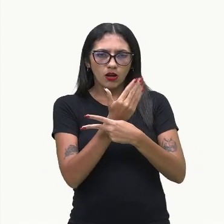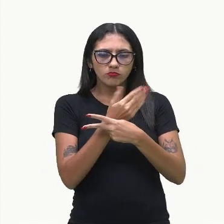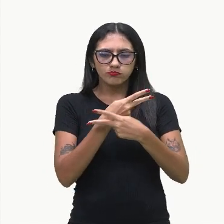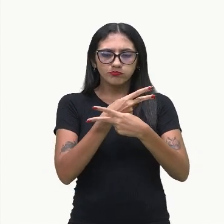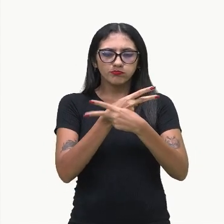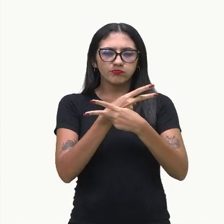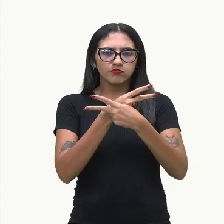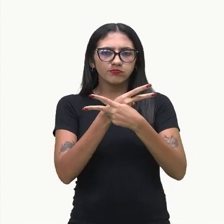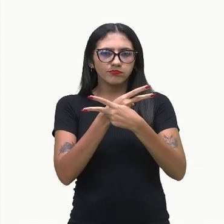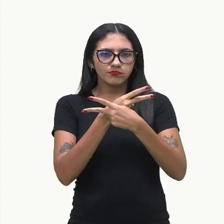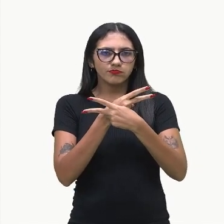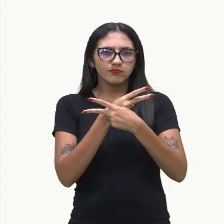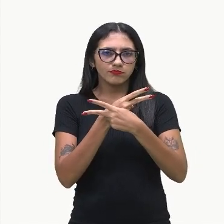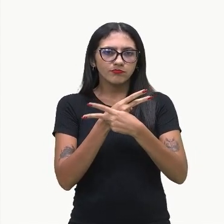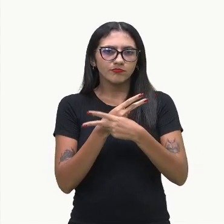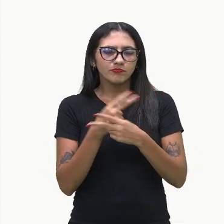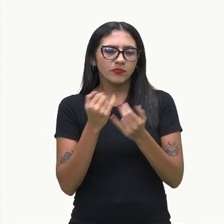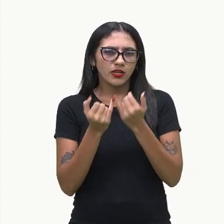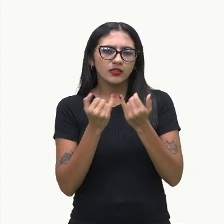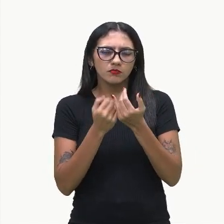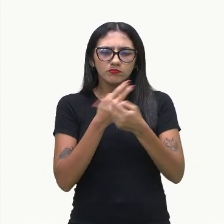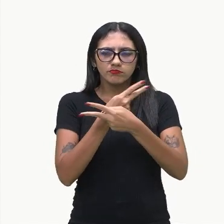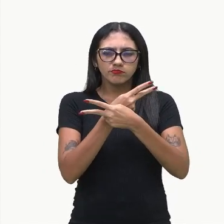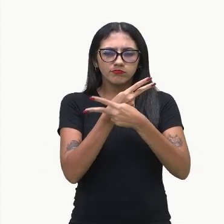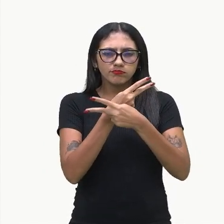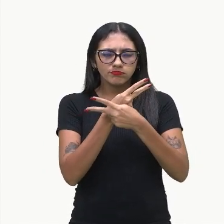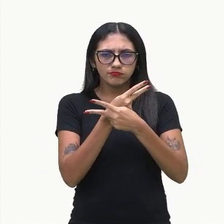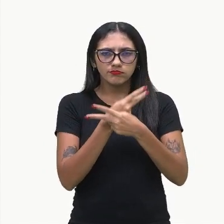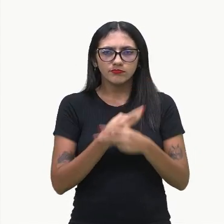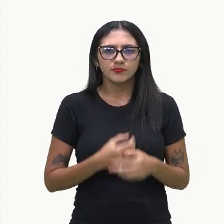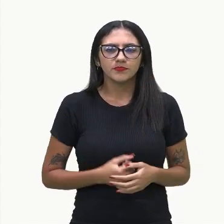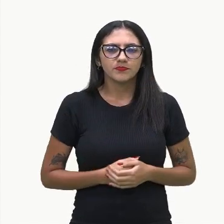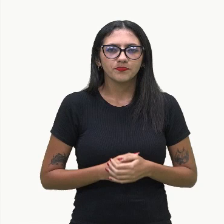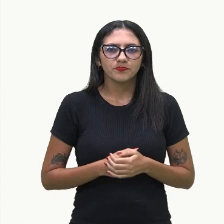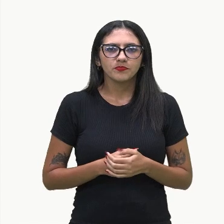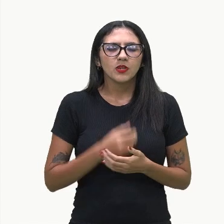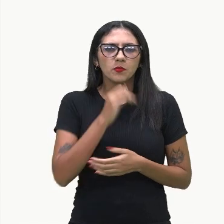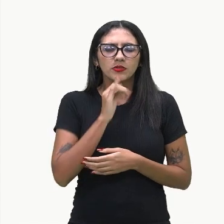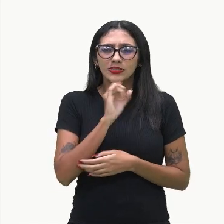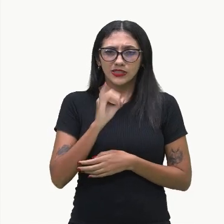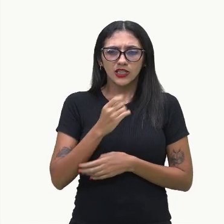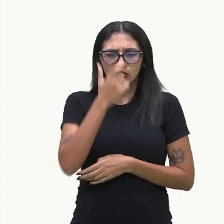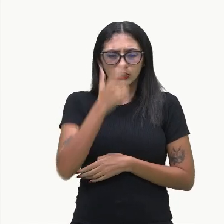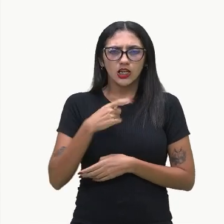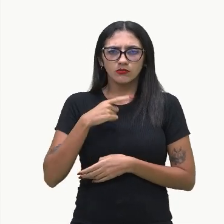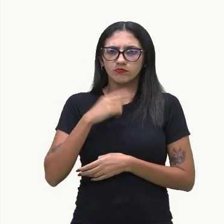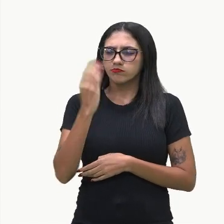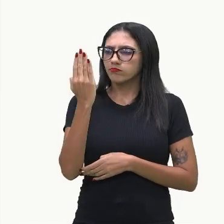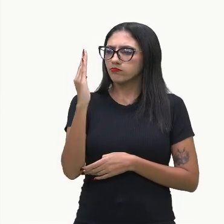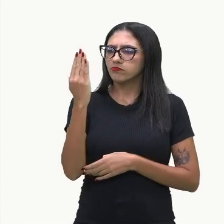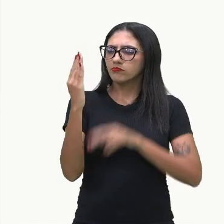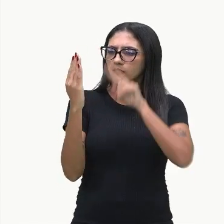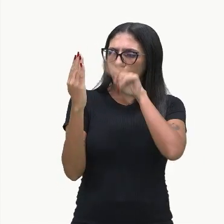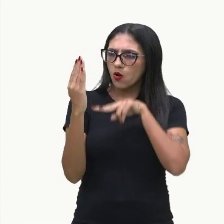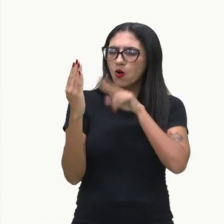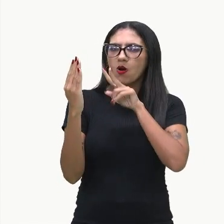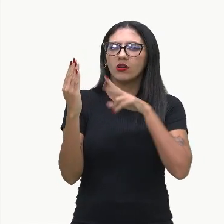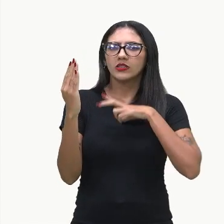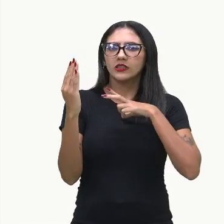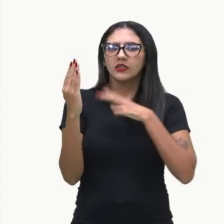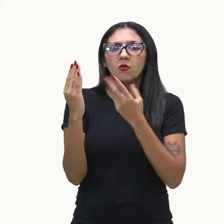nos olhamos em um espelho comum, normal, a nossa imagem tem a mesma dimensão que a